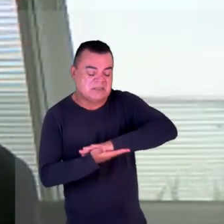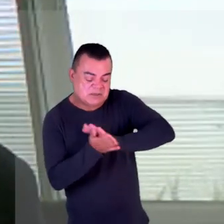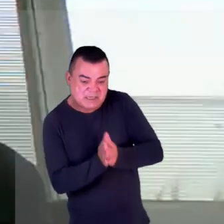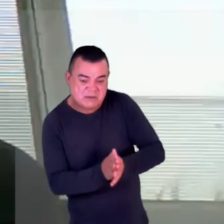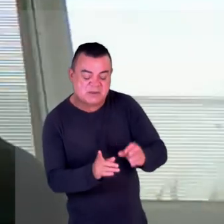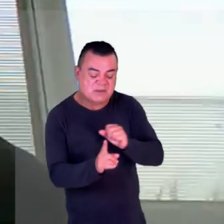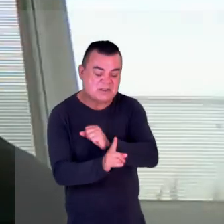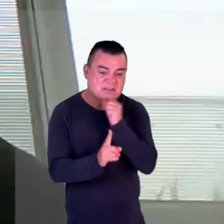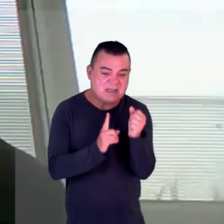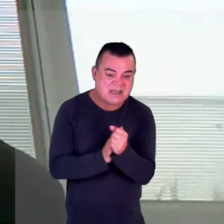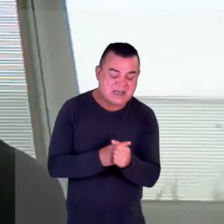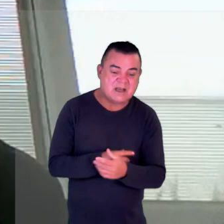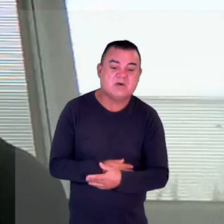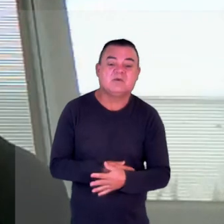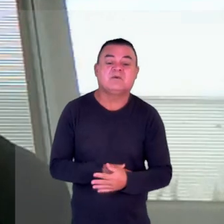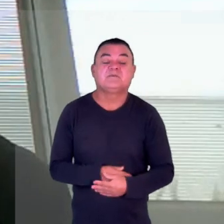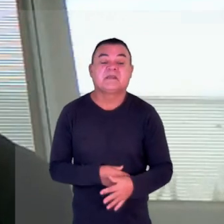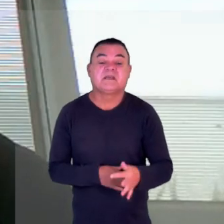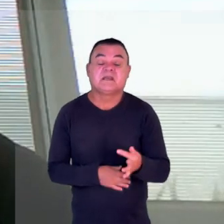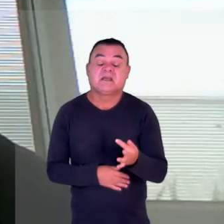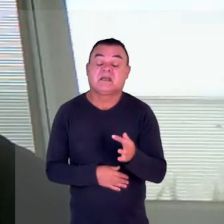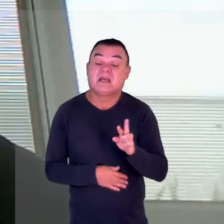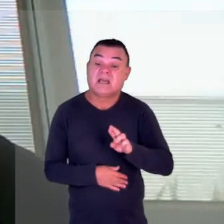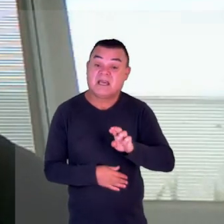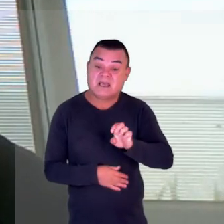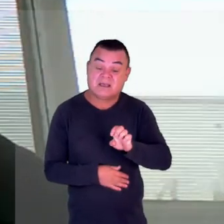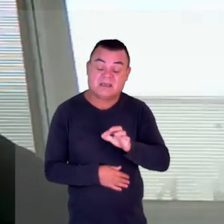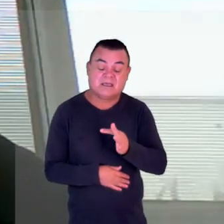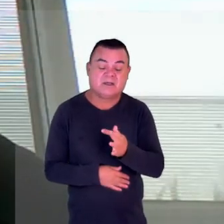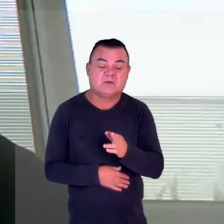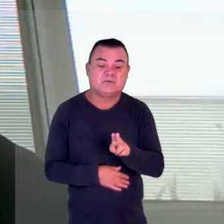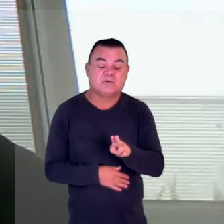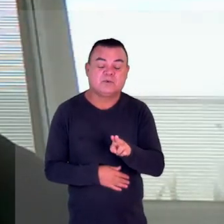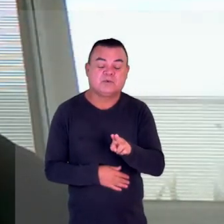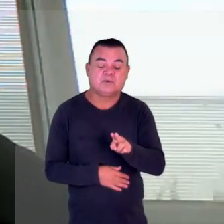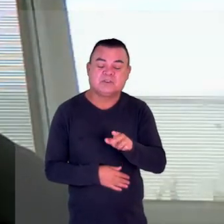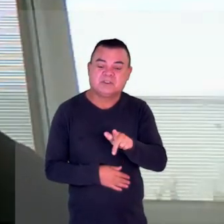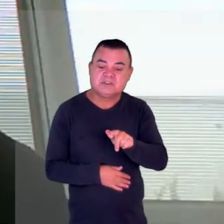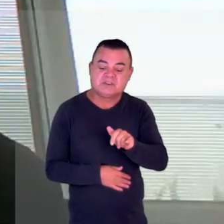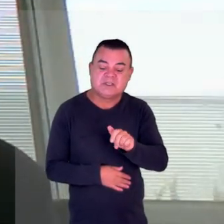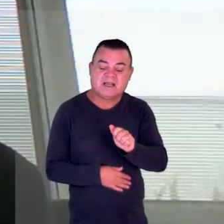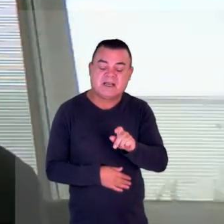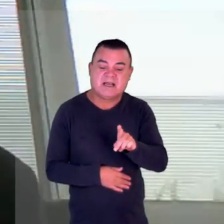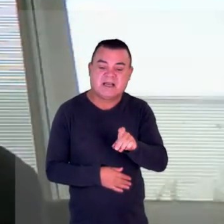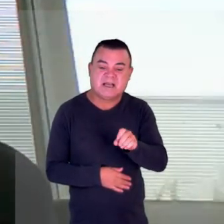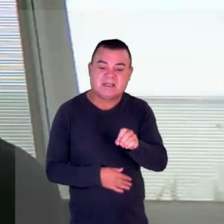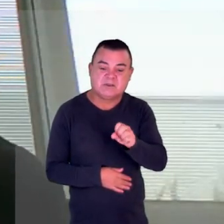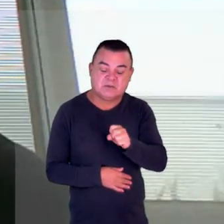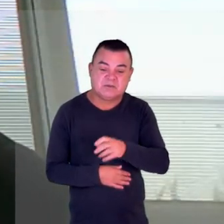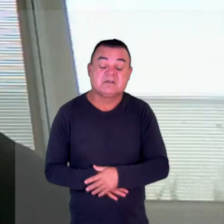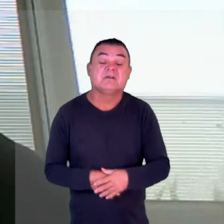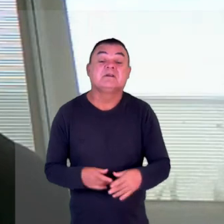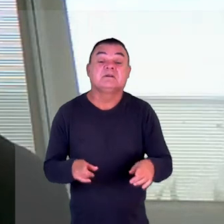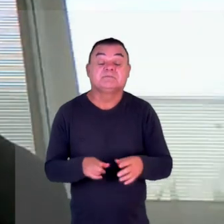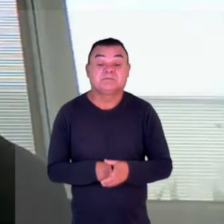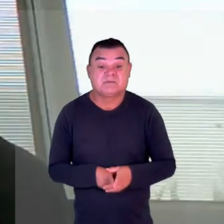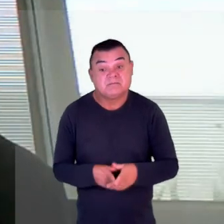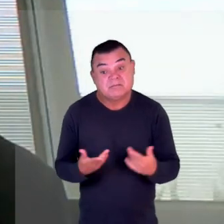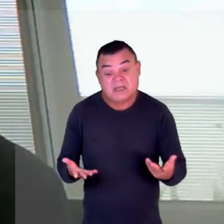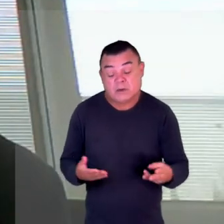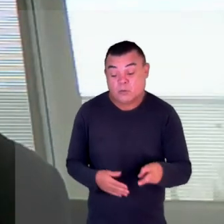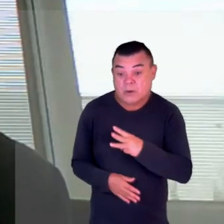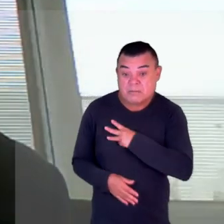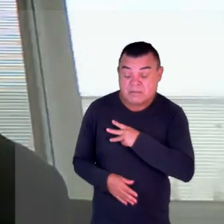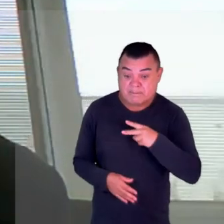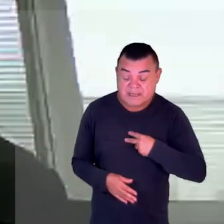corredores da Morte enfim né eh e e portanto o ministério público tem um compromisso que